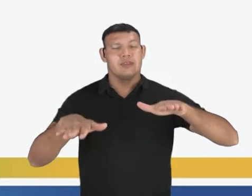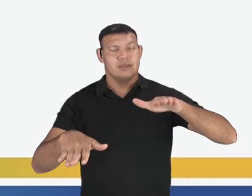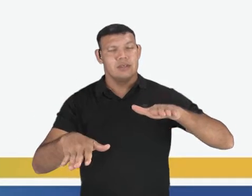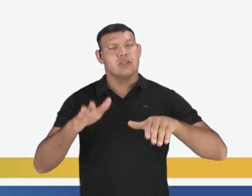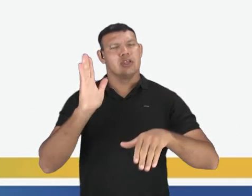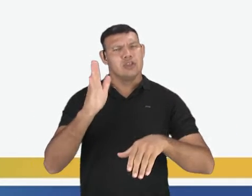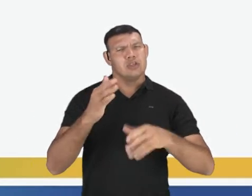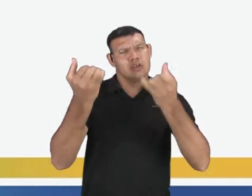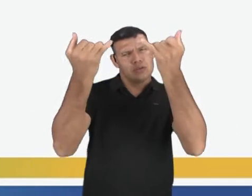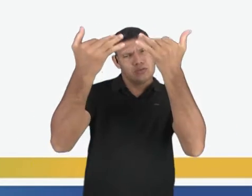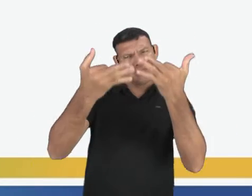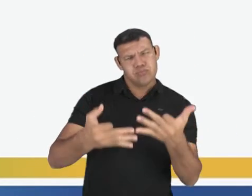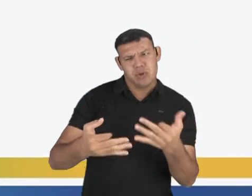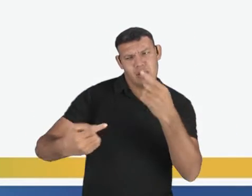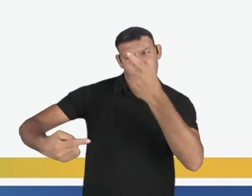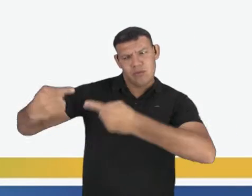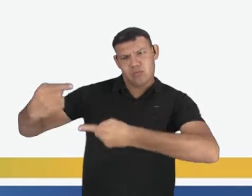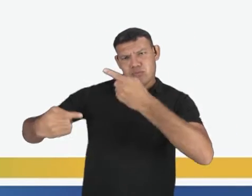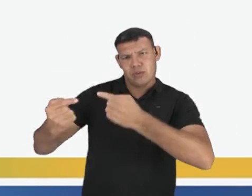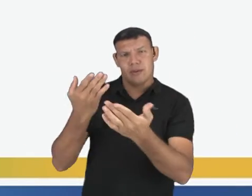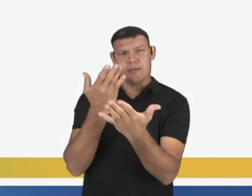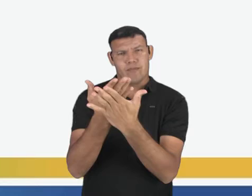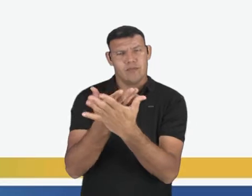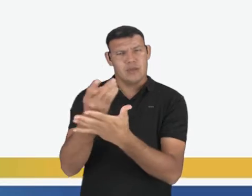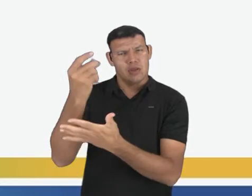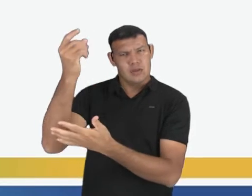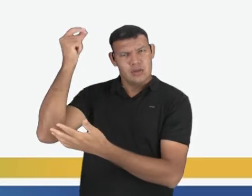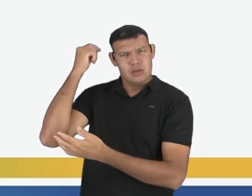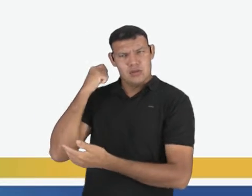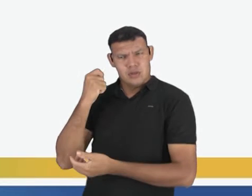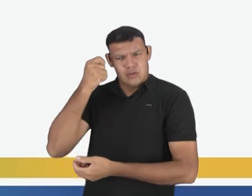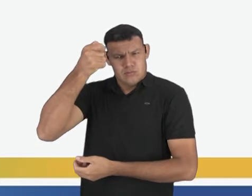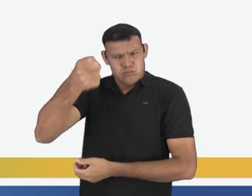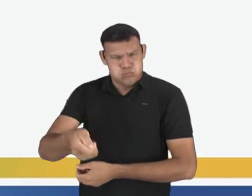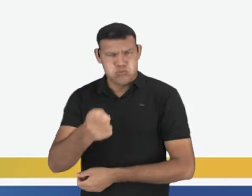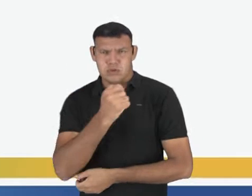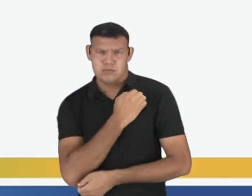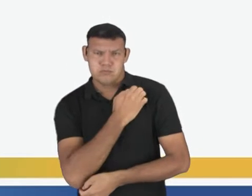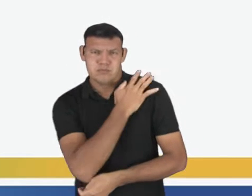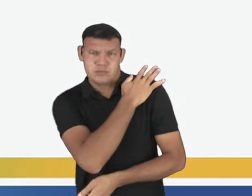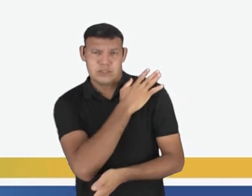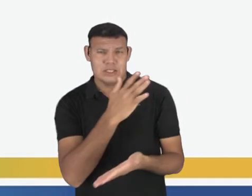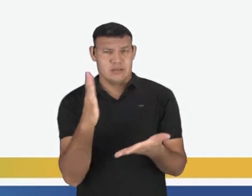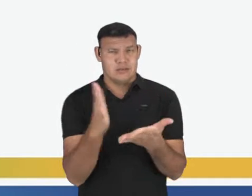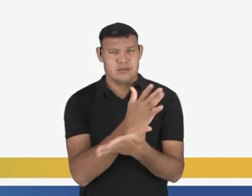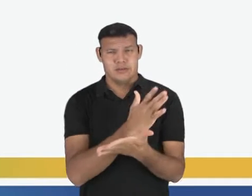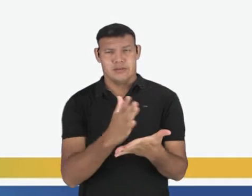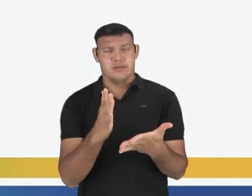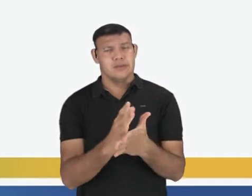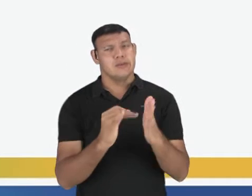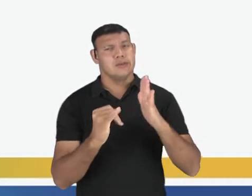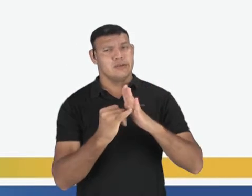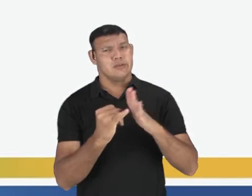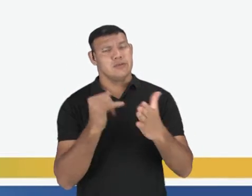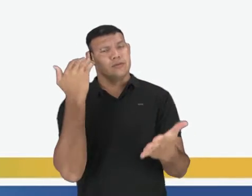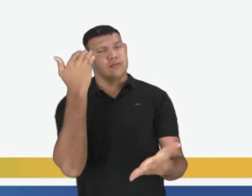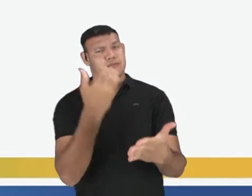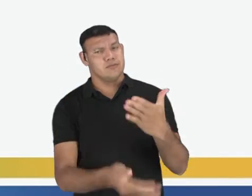nas aulas passadas, no período da ditadura militar, algumas instituições, elas